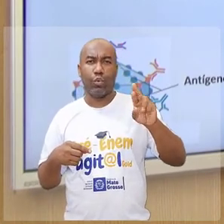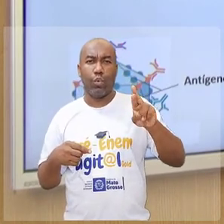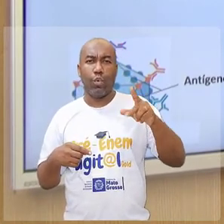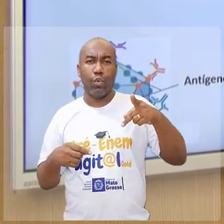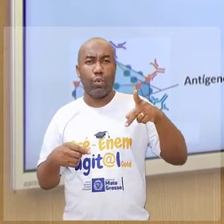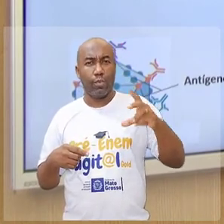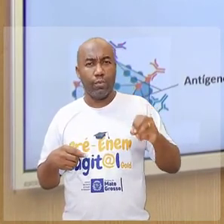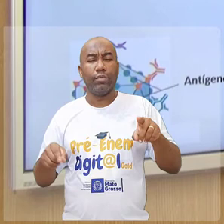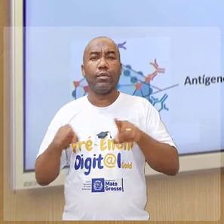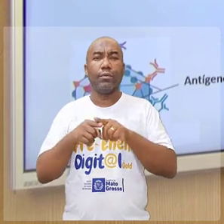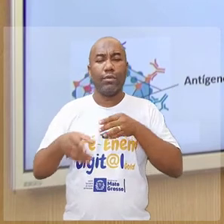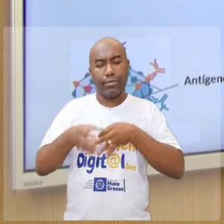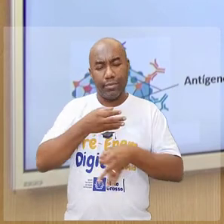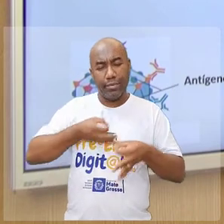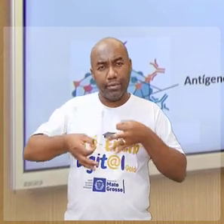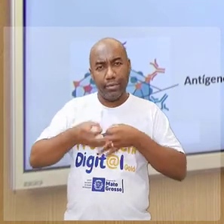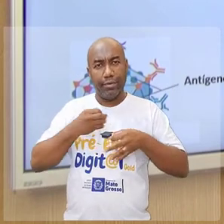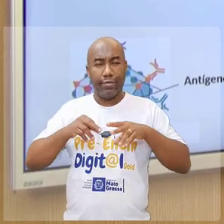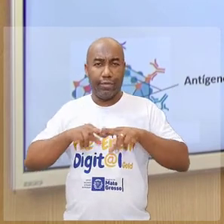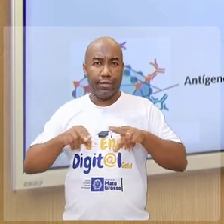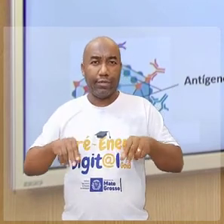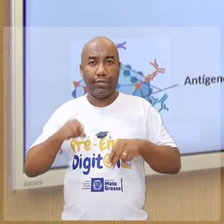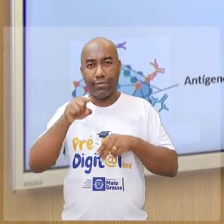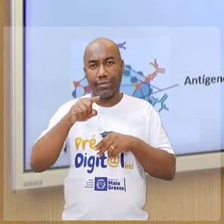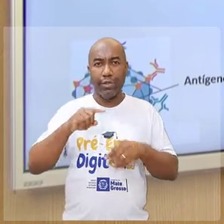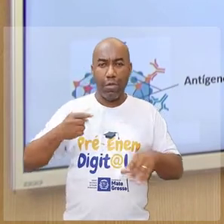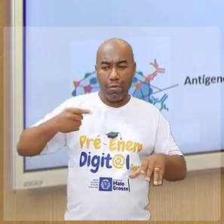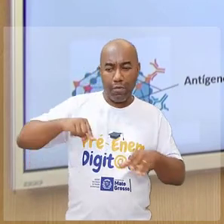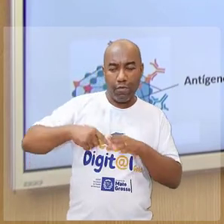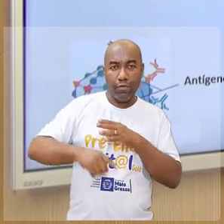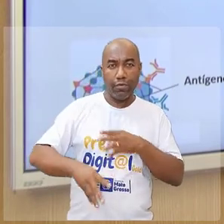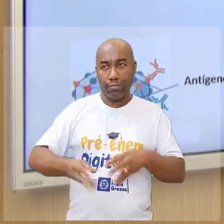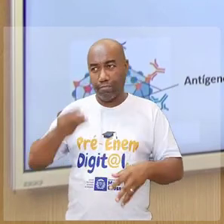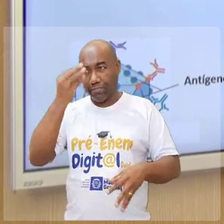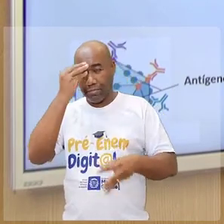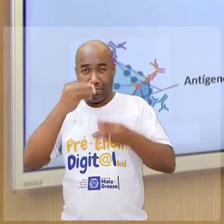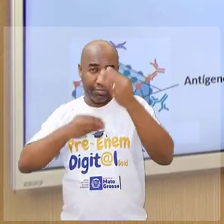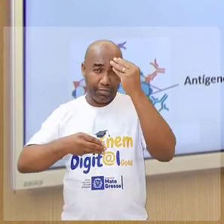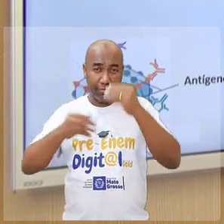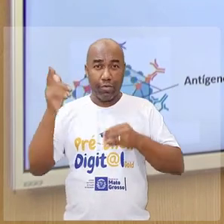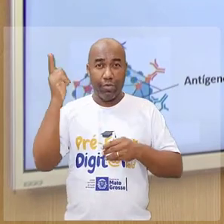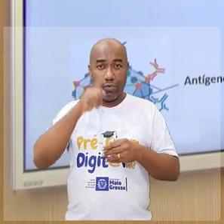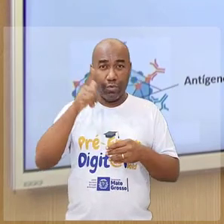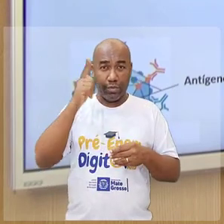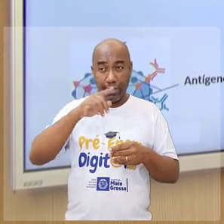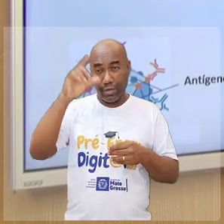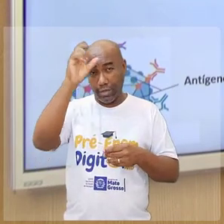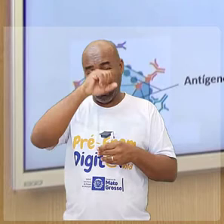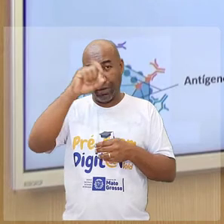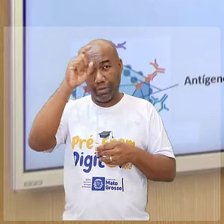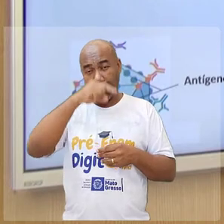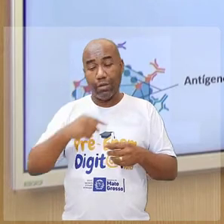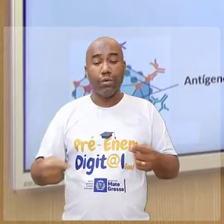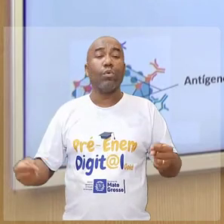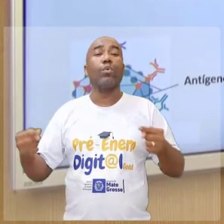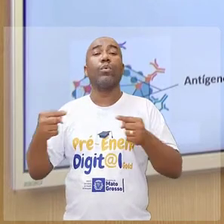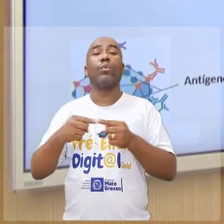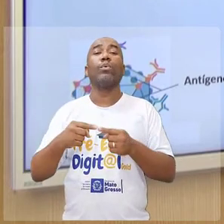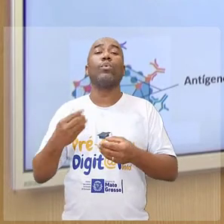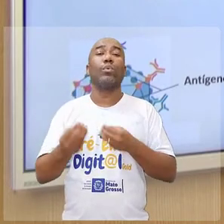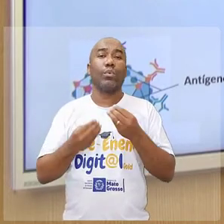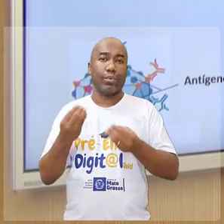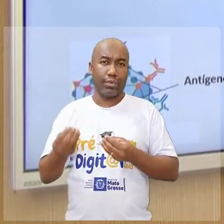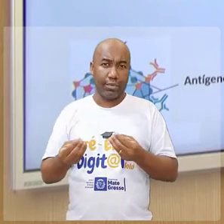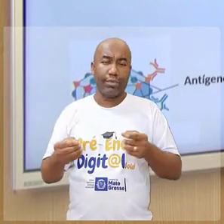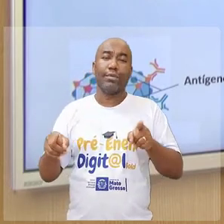Quando você aprofunda um pouco mais nesse estudo, o que você acaba percebendo? Que quando a gente fala da imunidade